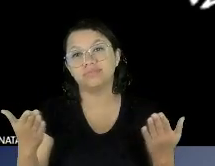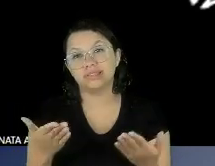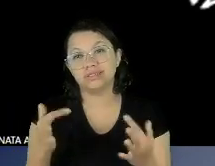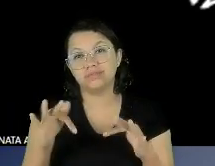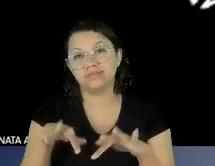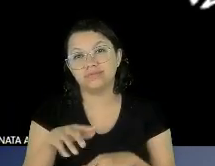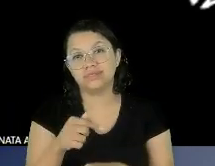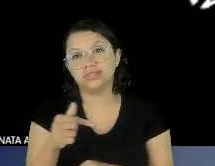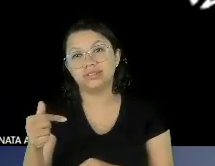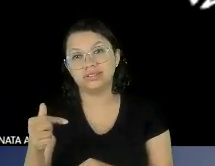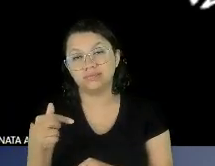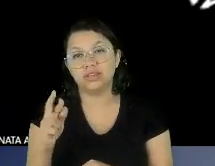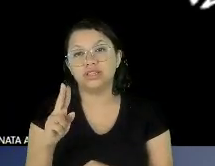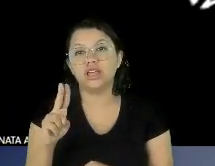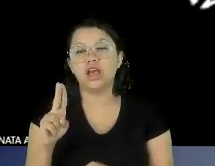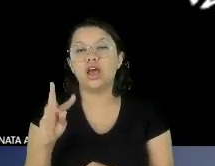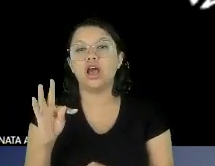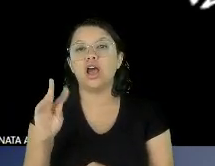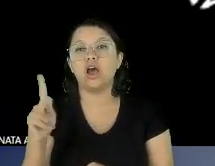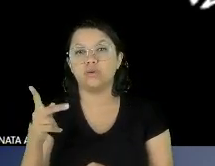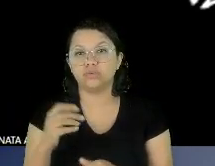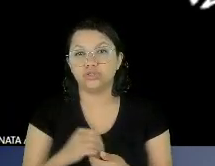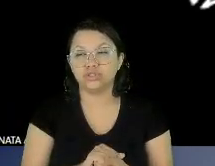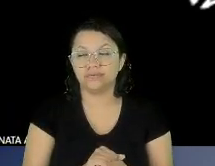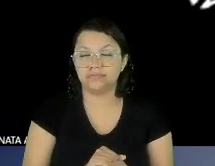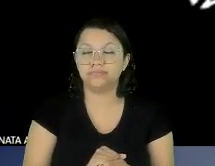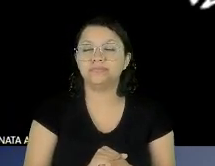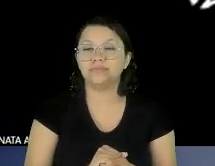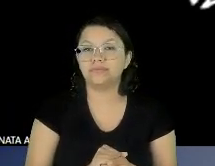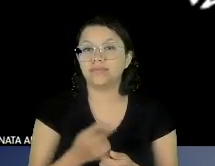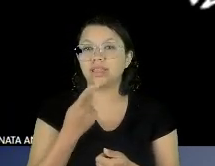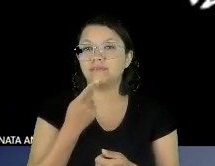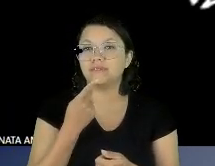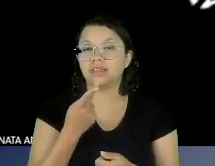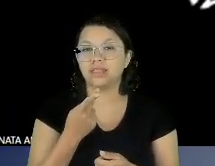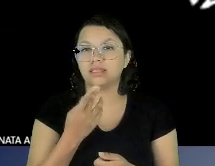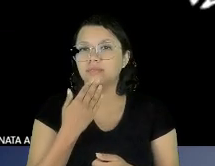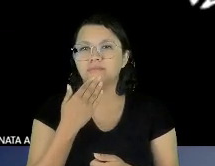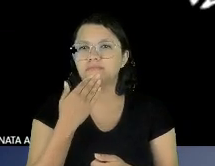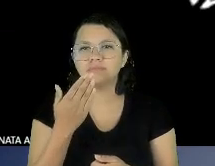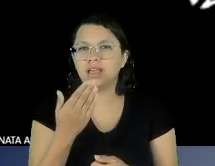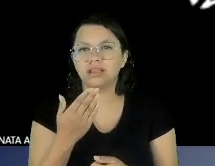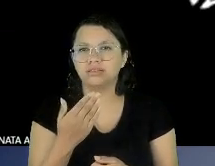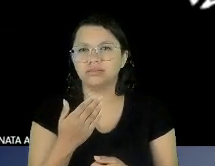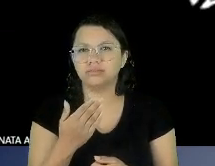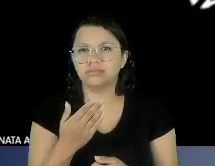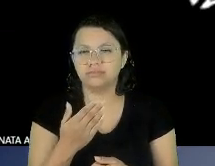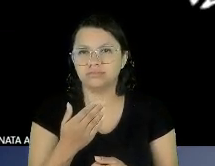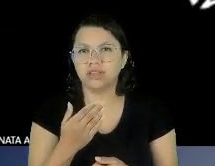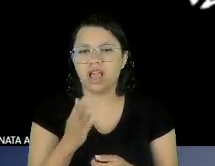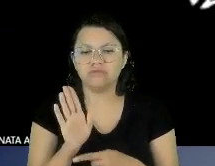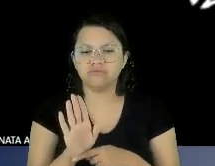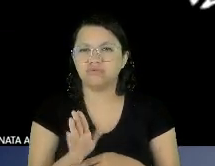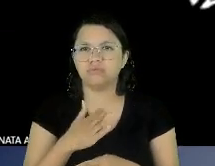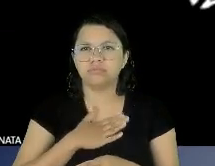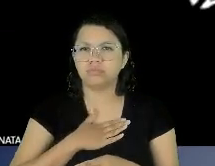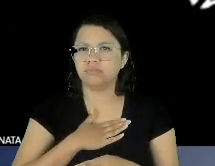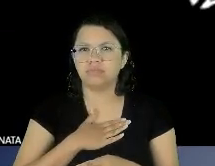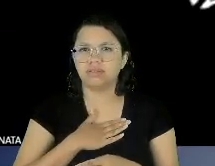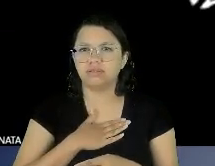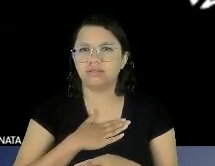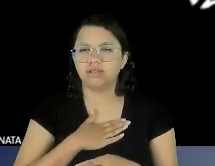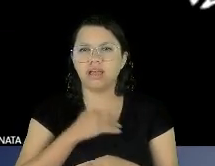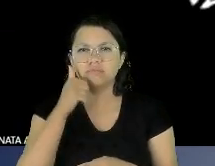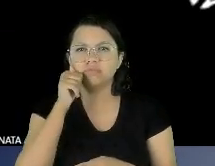Ruth Bader Ginsburg, em que ela fala: não peço favores para o meu sexo. Tudo o que peço a